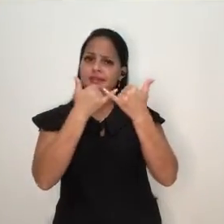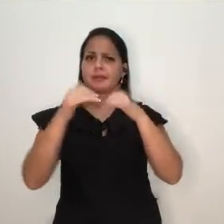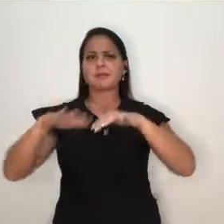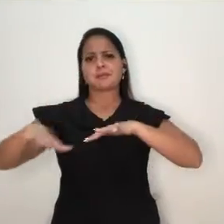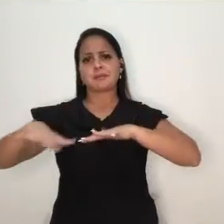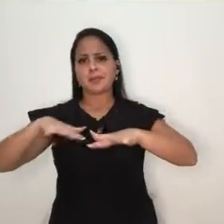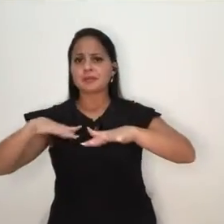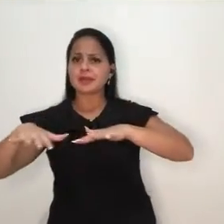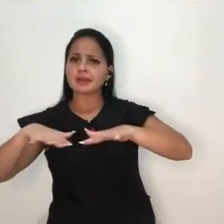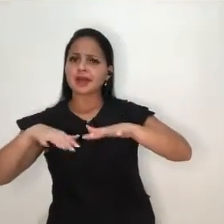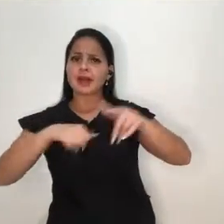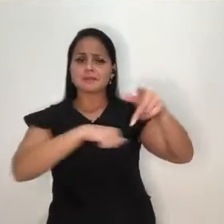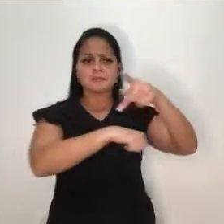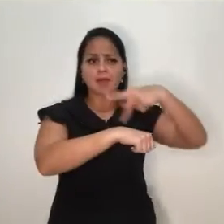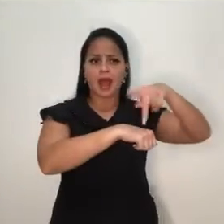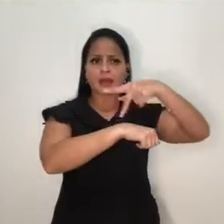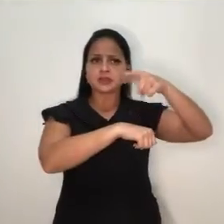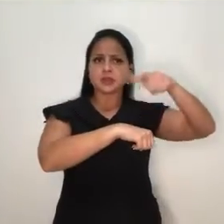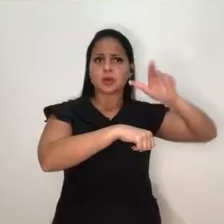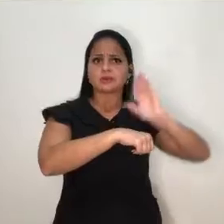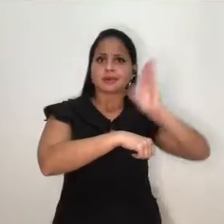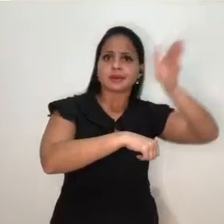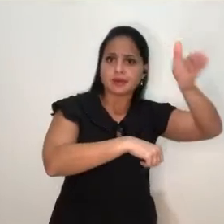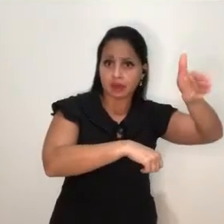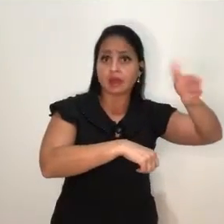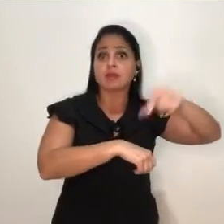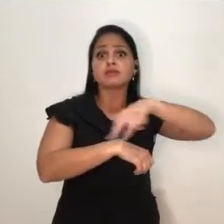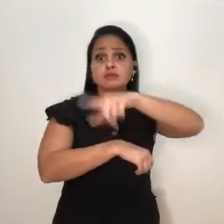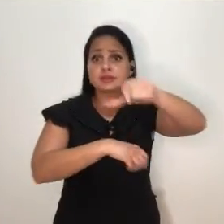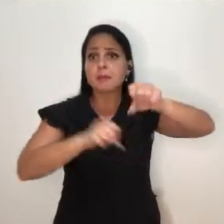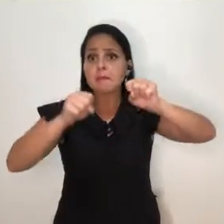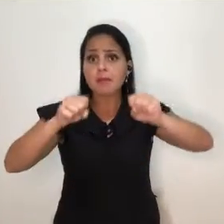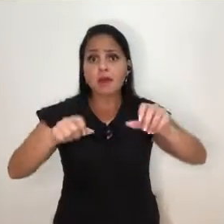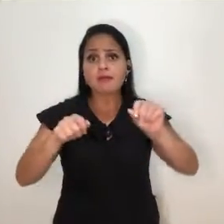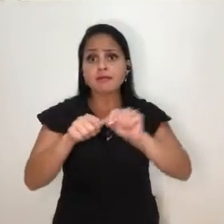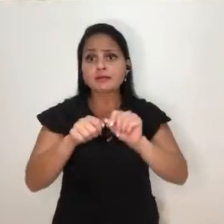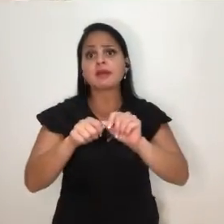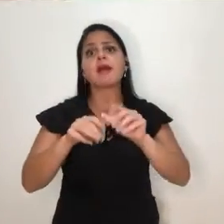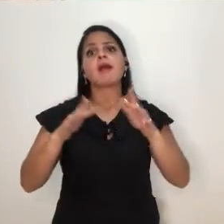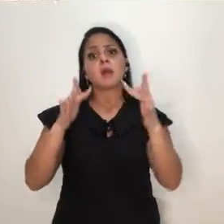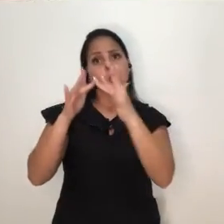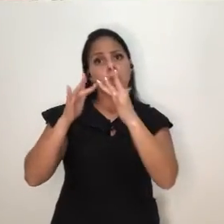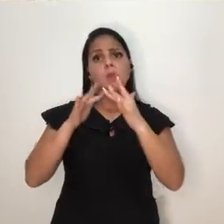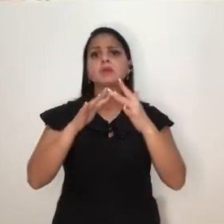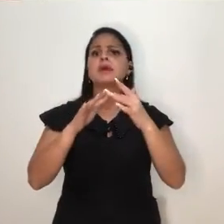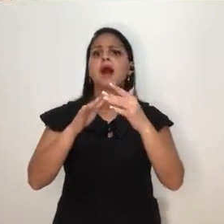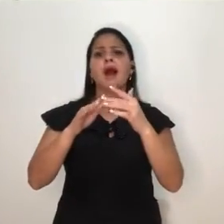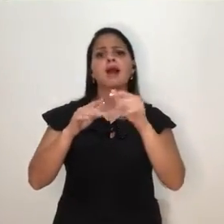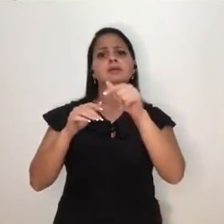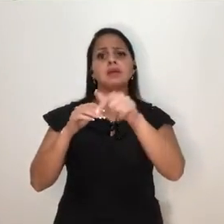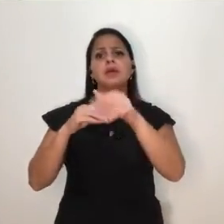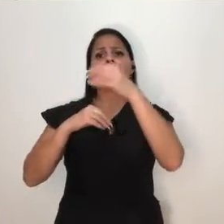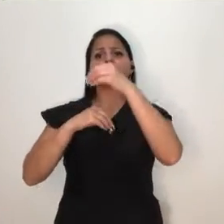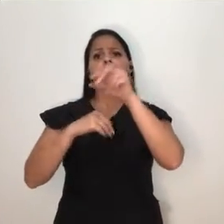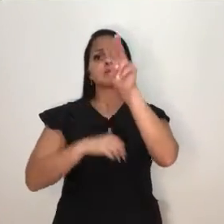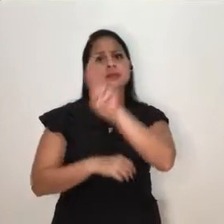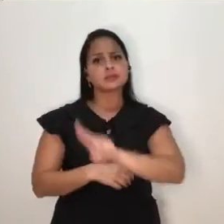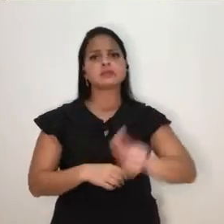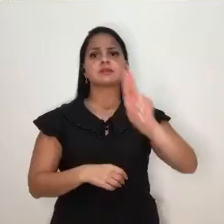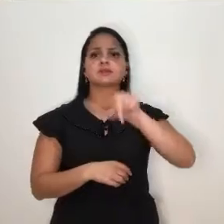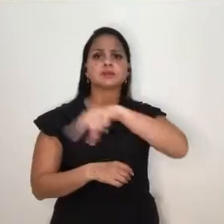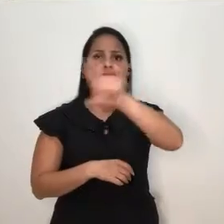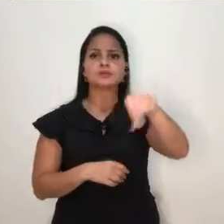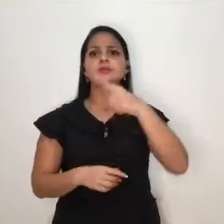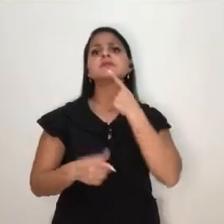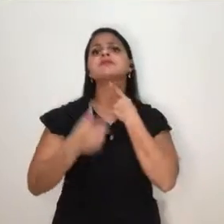intercâmbio, mobilidade, que faça mesmo, que vale a pena, que entre em contato com a universidade que você tem